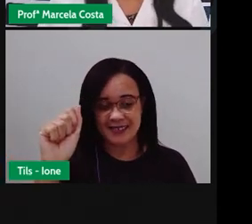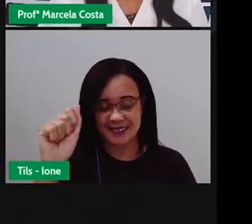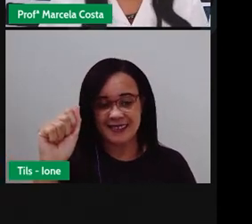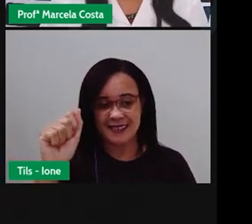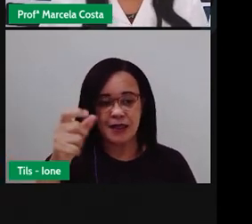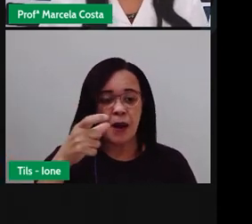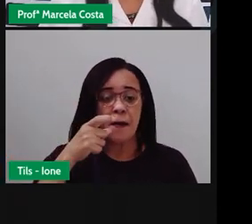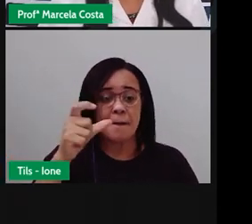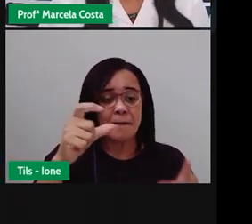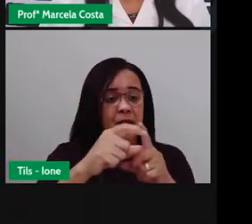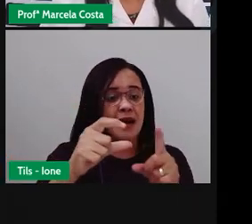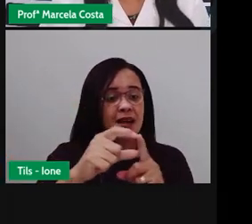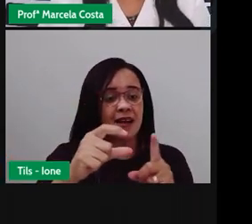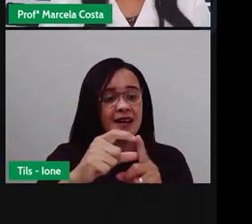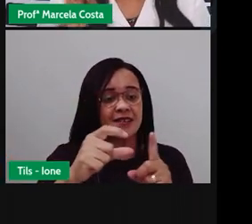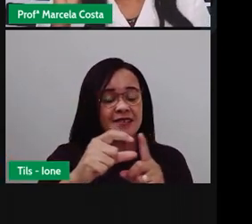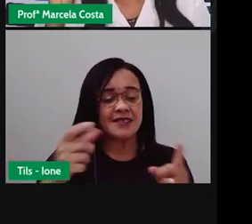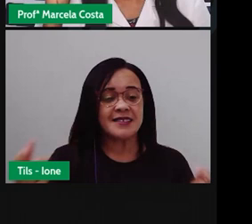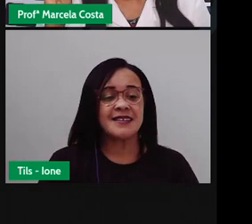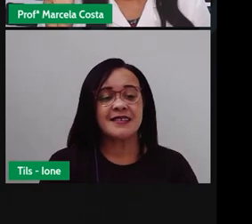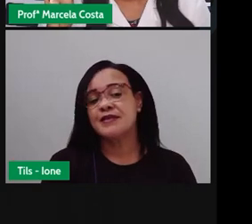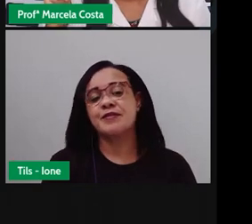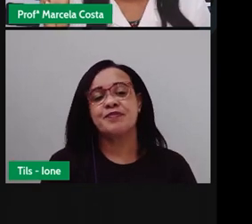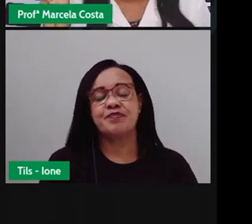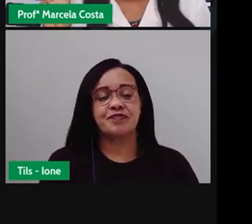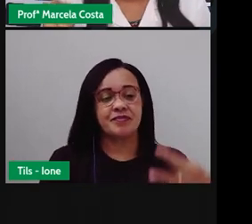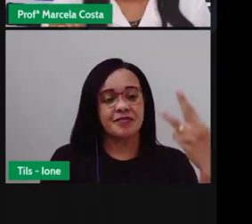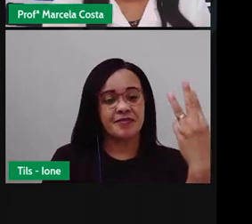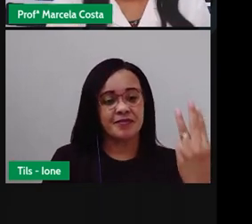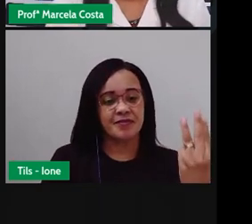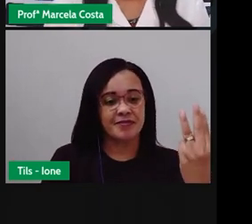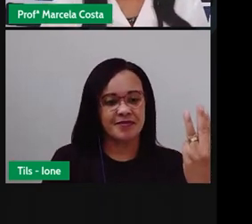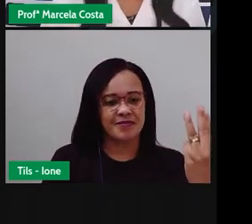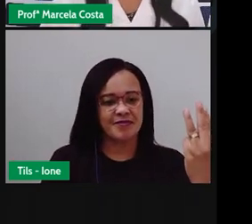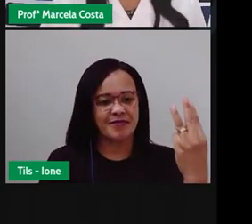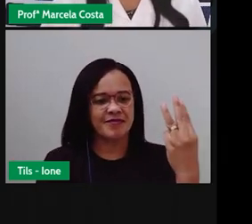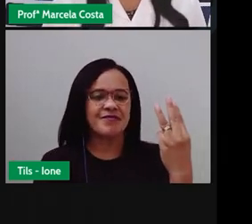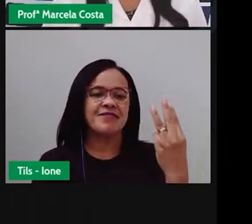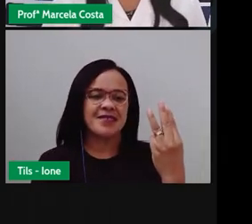é uma palavra que tem 3 sílabas.